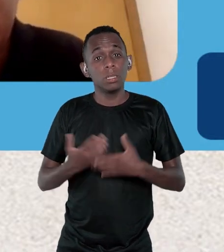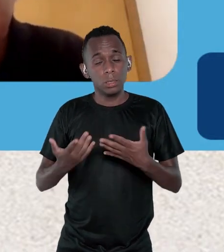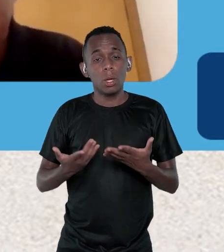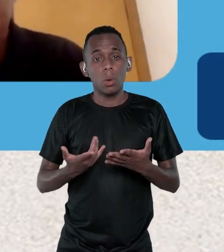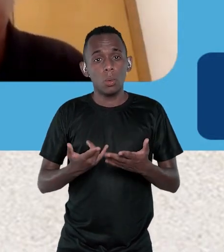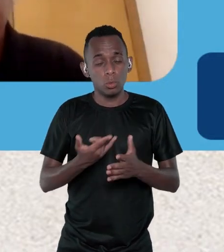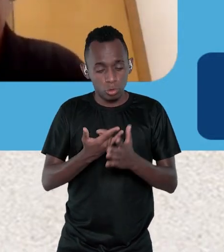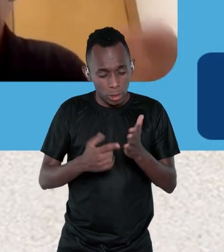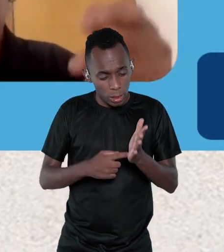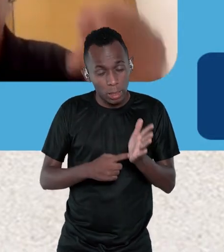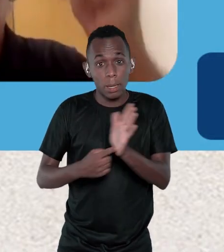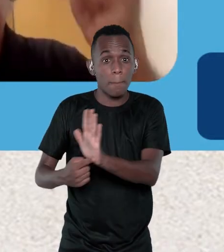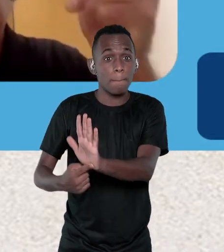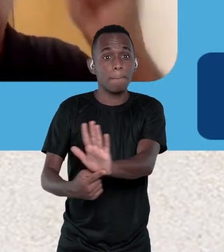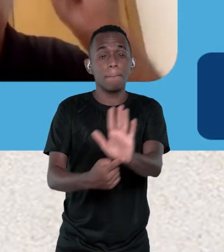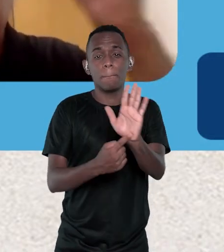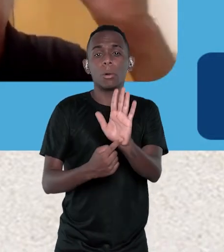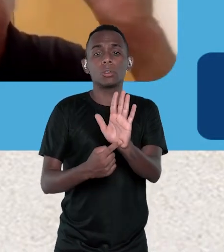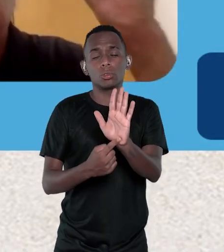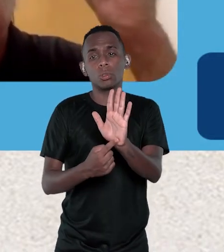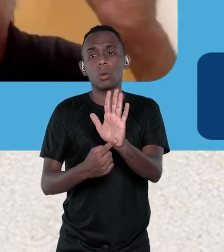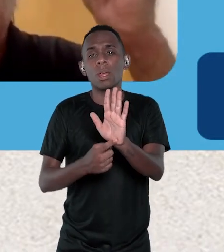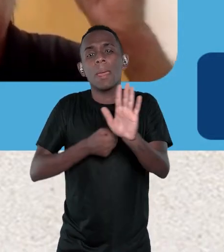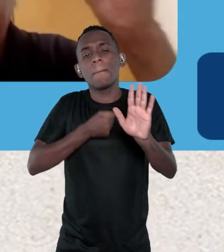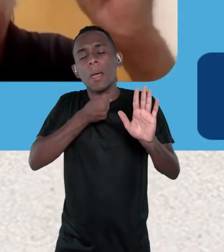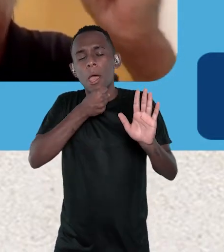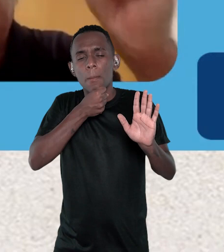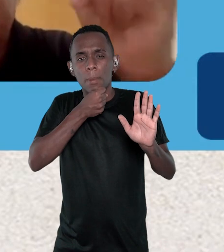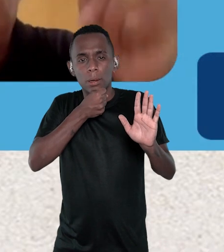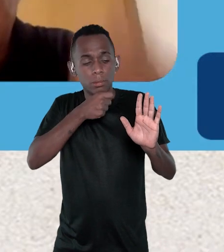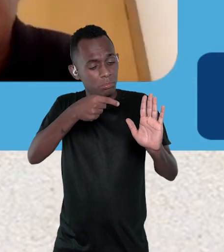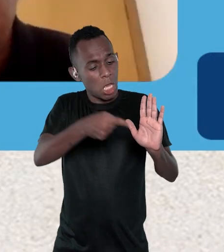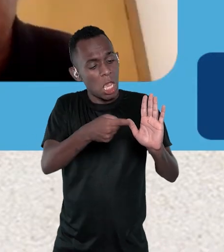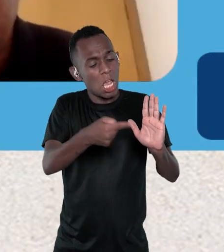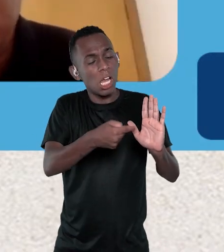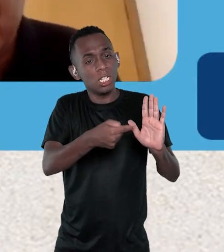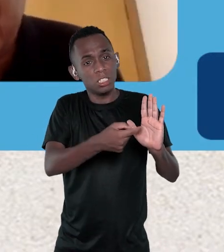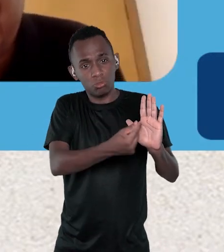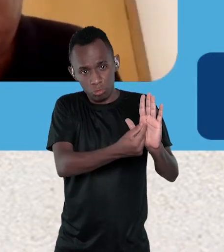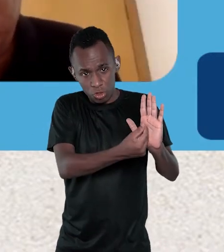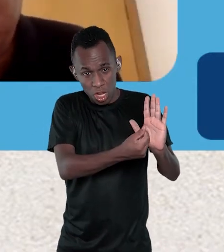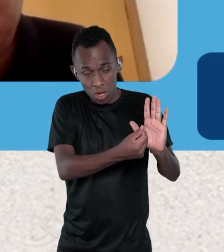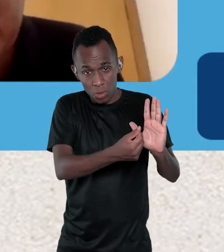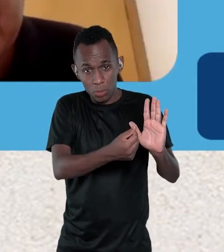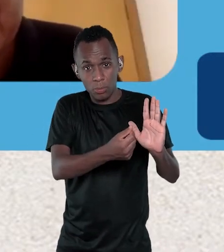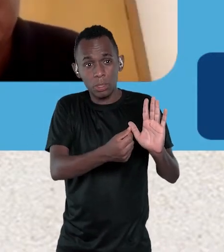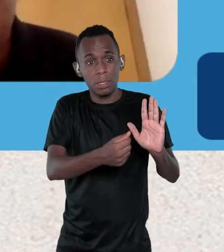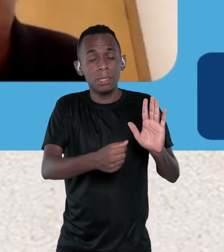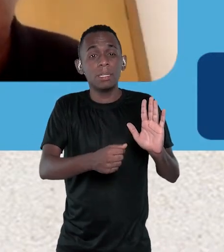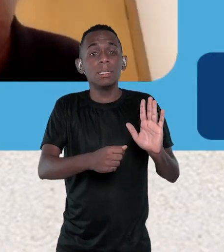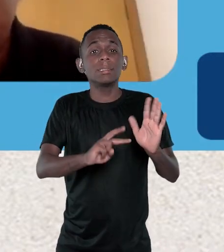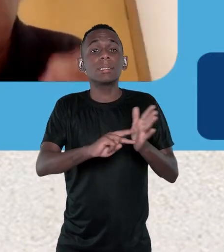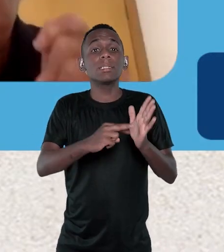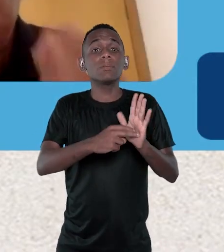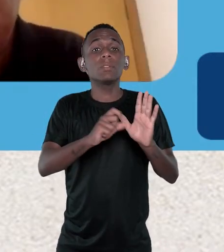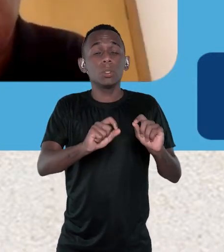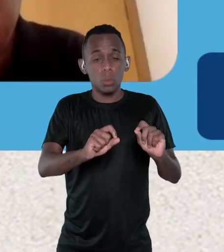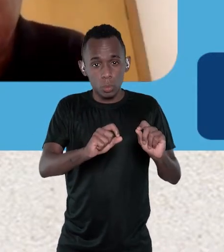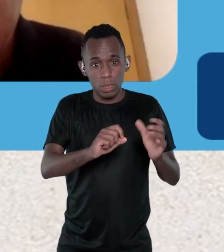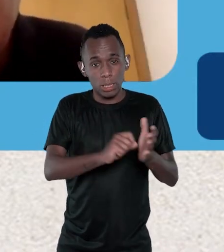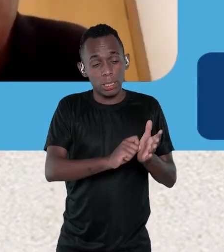mais o que era. Ele pegou o cheque, mostrou para a plateia e falou no microfone: